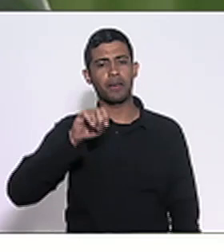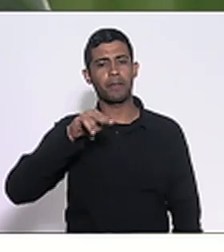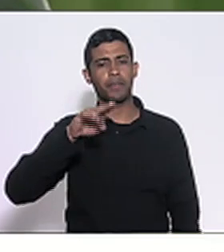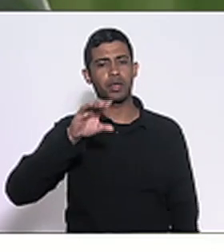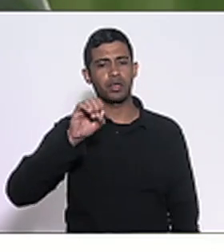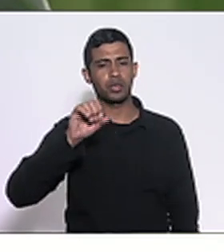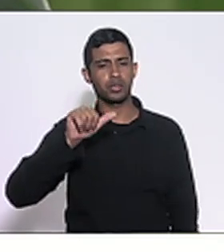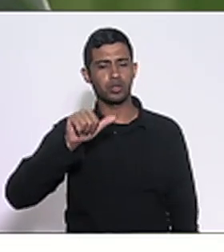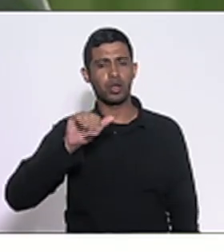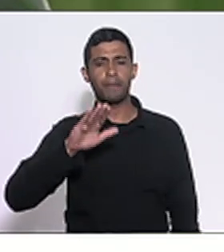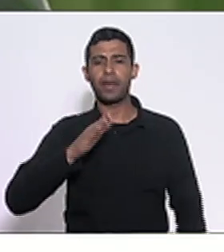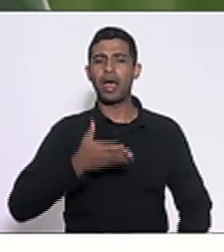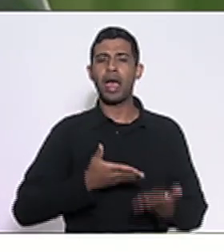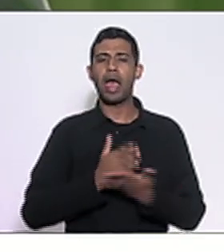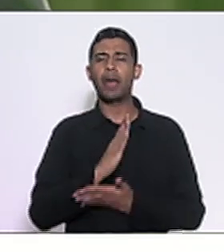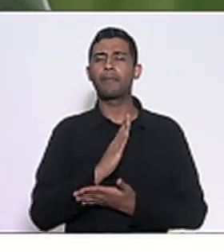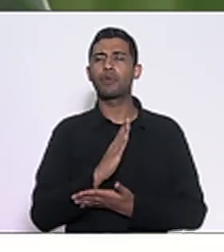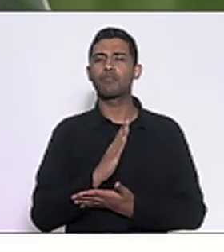aprovado